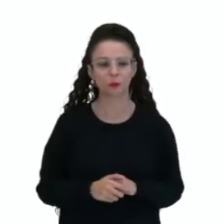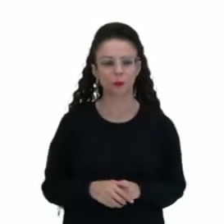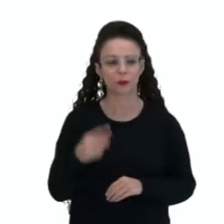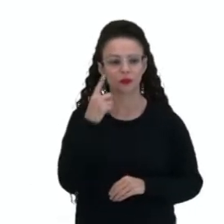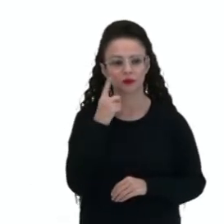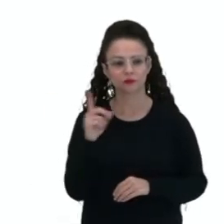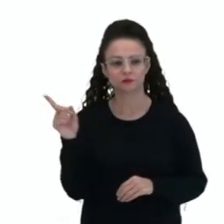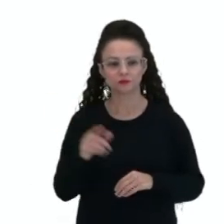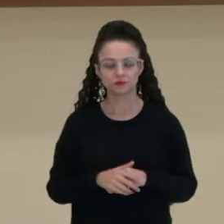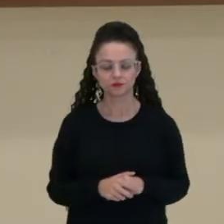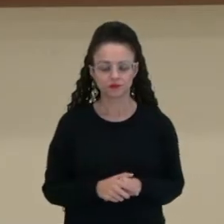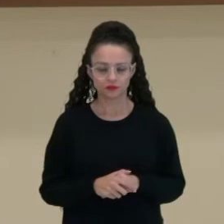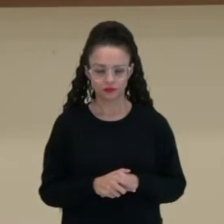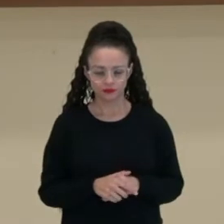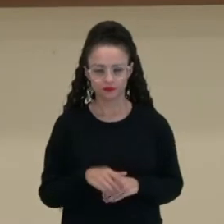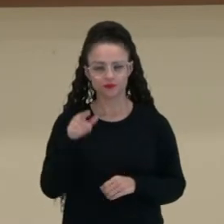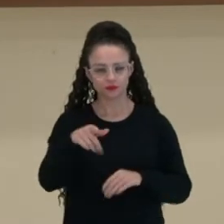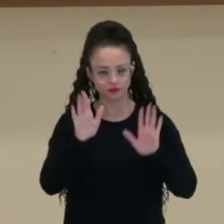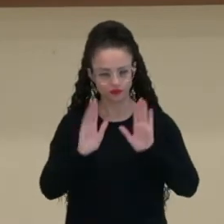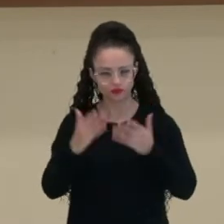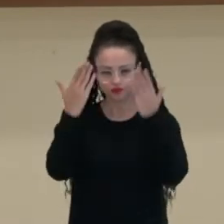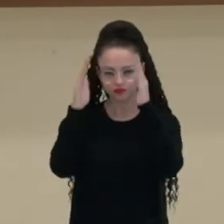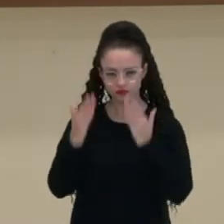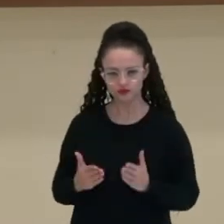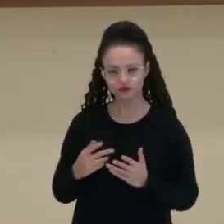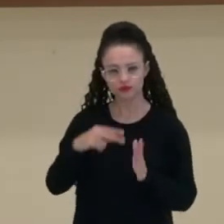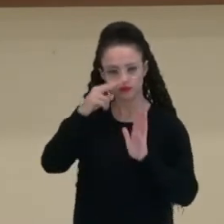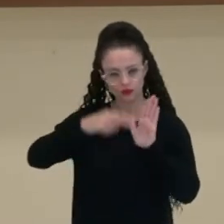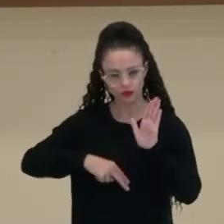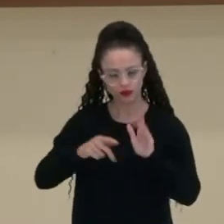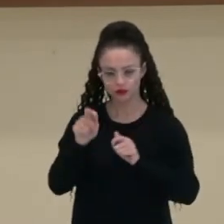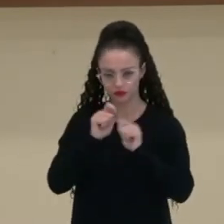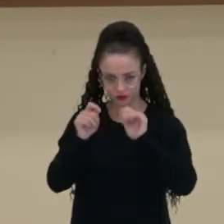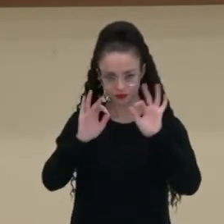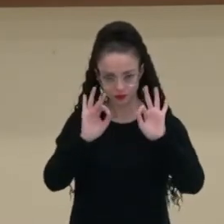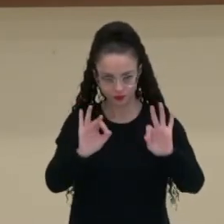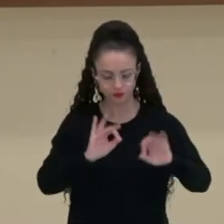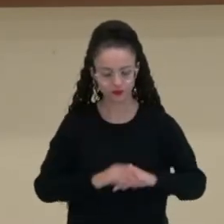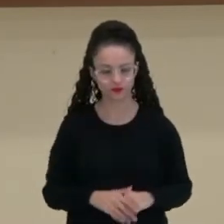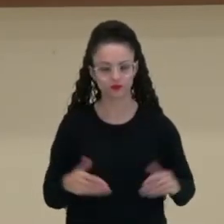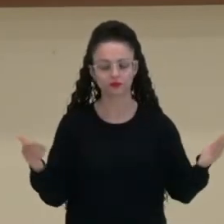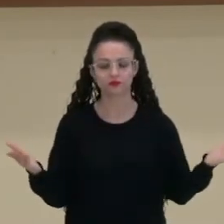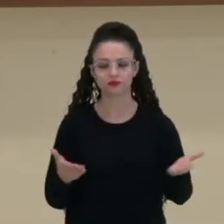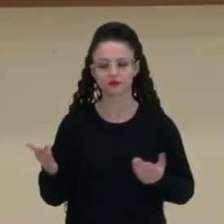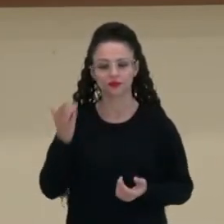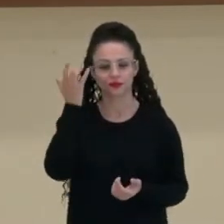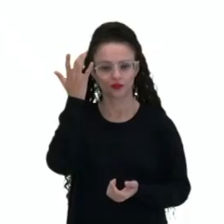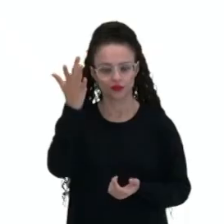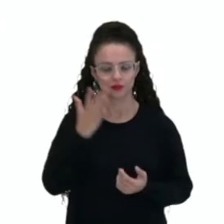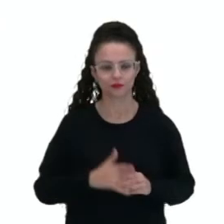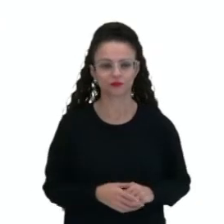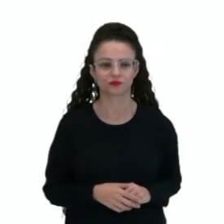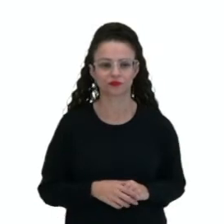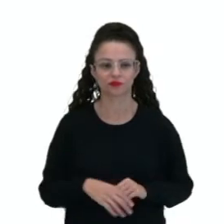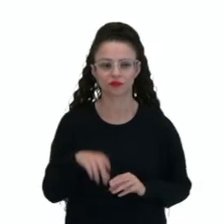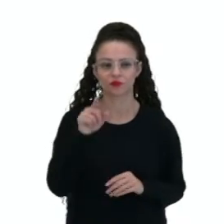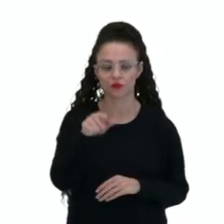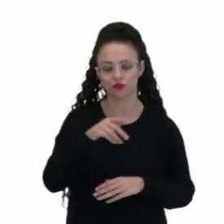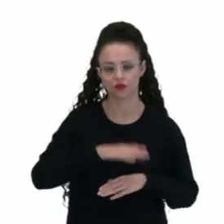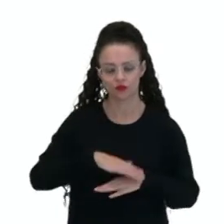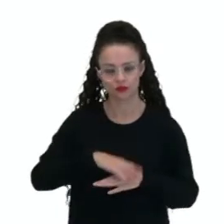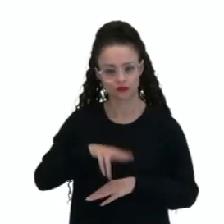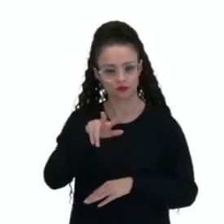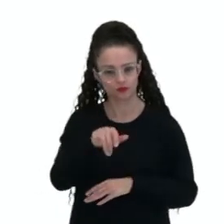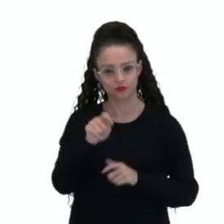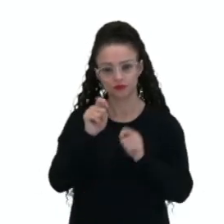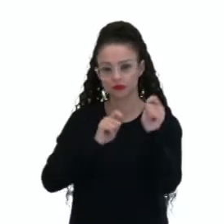ver. Você leu e analisou uma entrevista, não é mesmo? Então agora fica fácil. Você vai